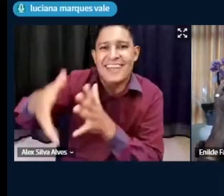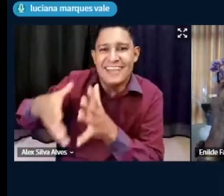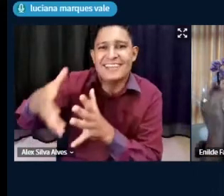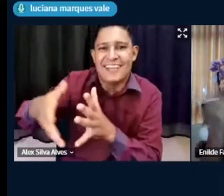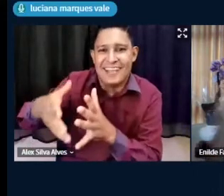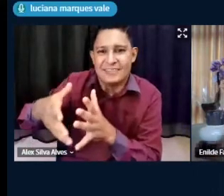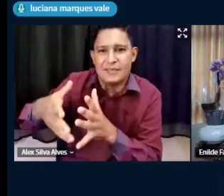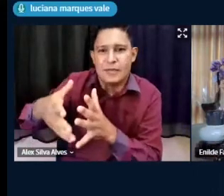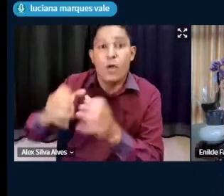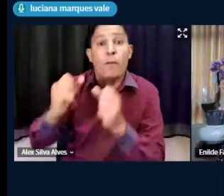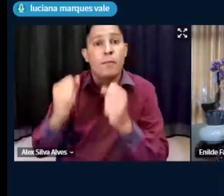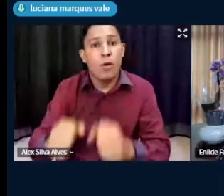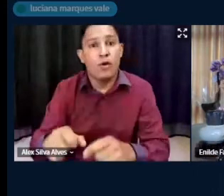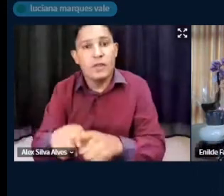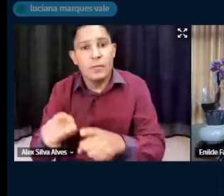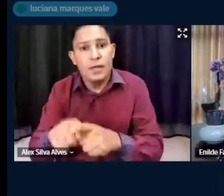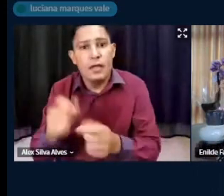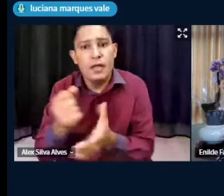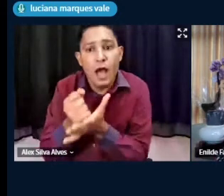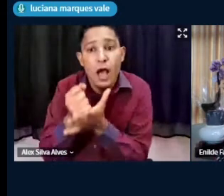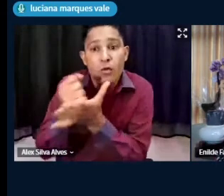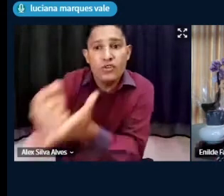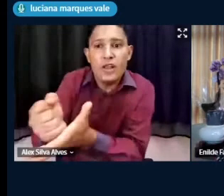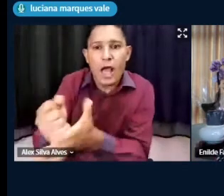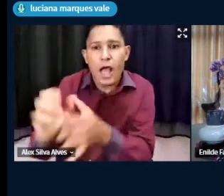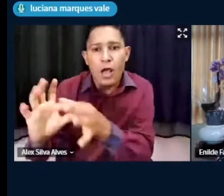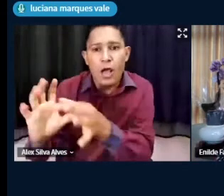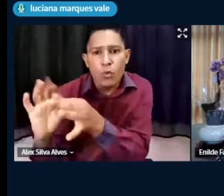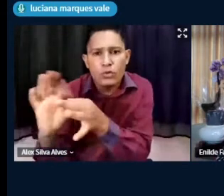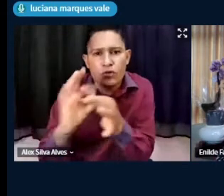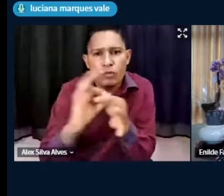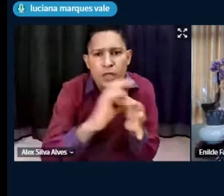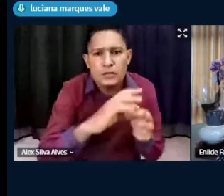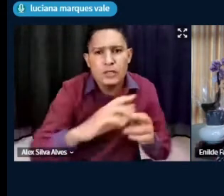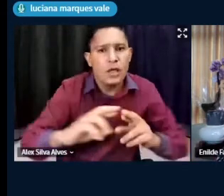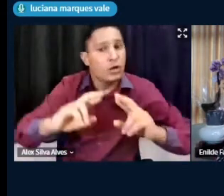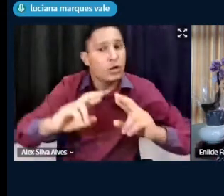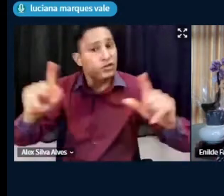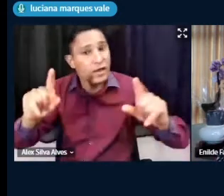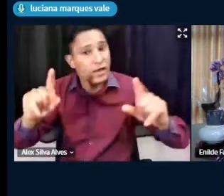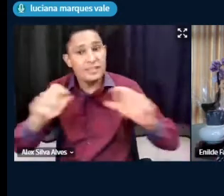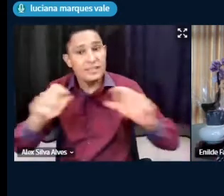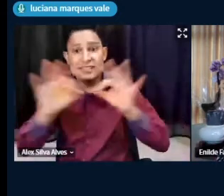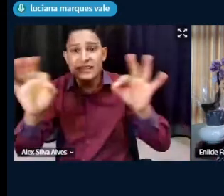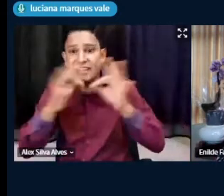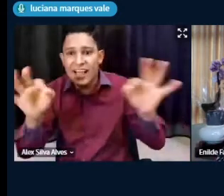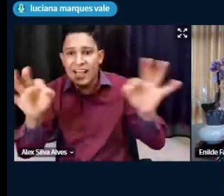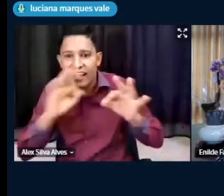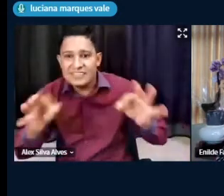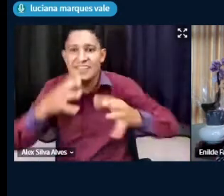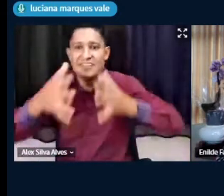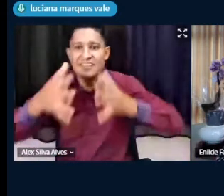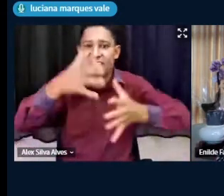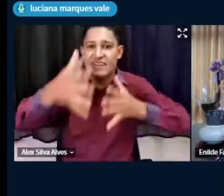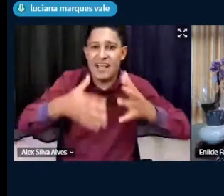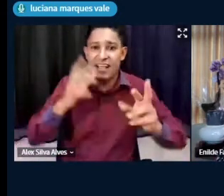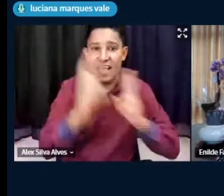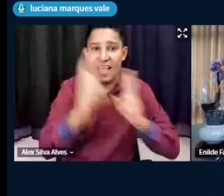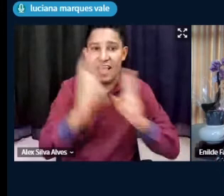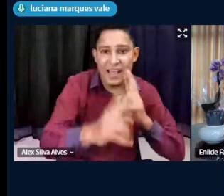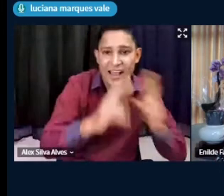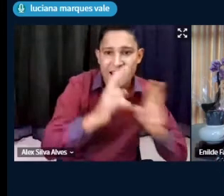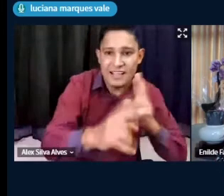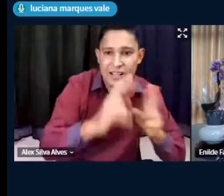descritiva da LSB, e que pode auxiliar na contextualização e diferenciação